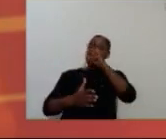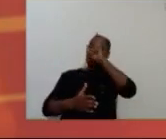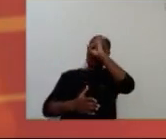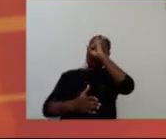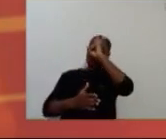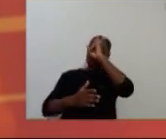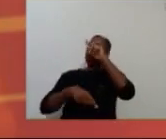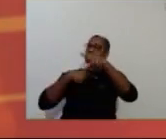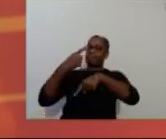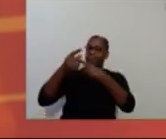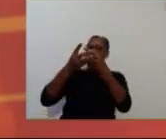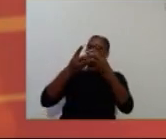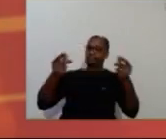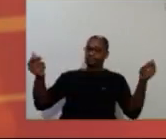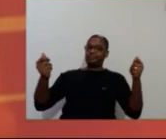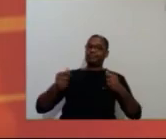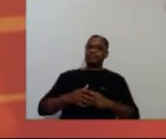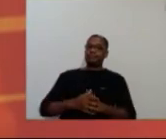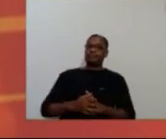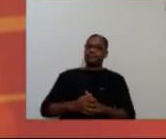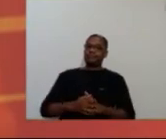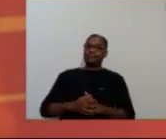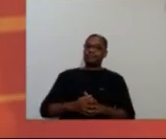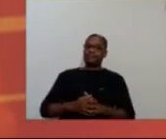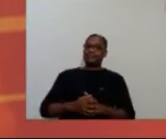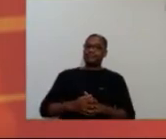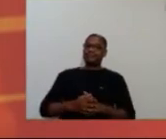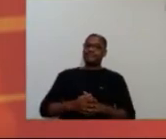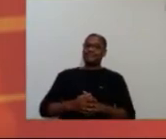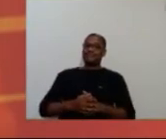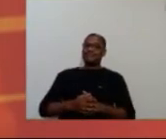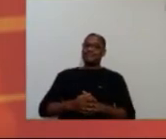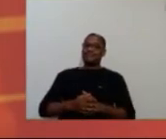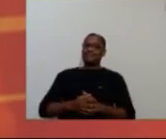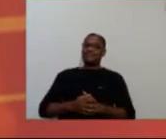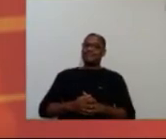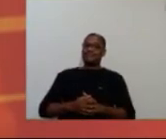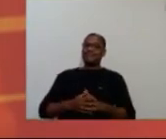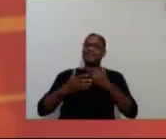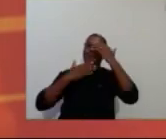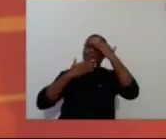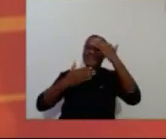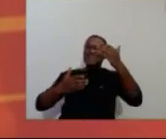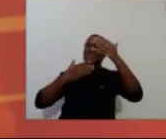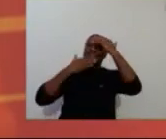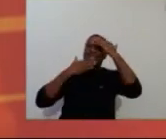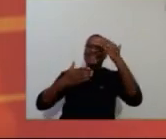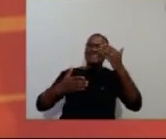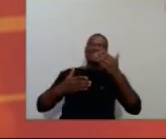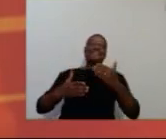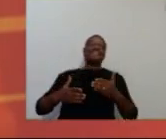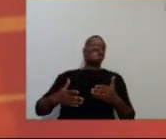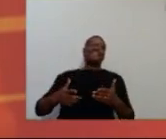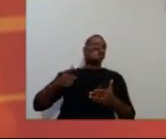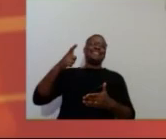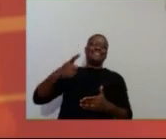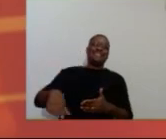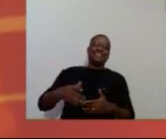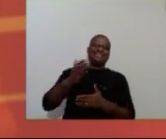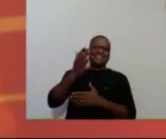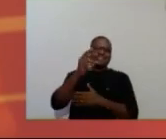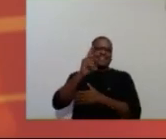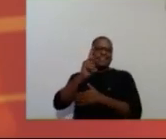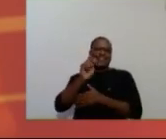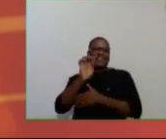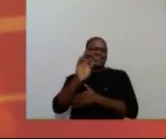obrigada. Muito obrigado a todos mais uma vez, ainda ouvindo a nossa querida Kátia. Um beijo, Kátia. Amanhã, neste momento, daremos continuidade ao